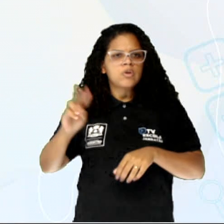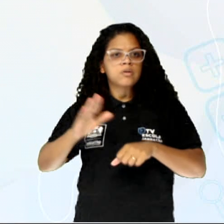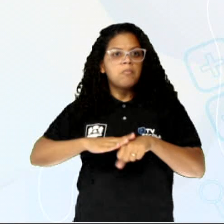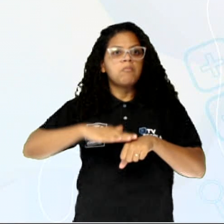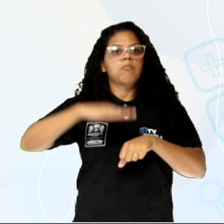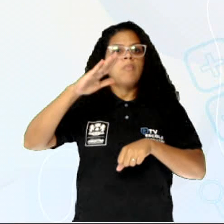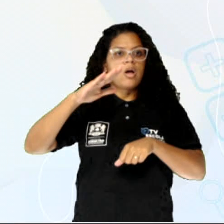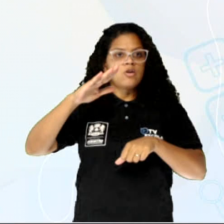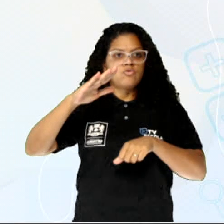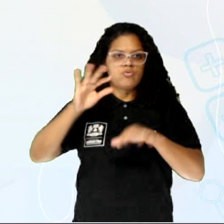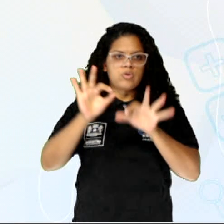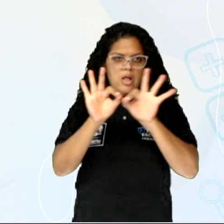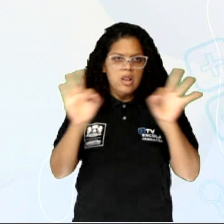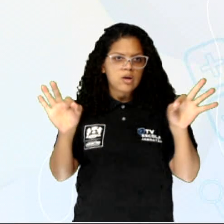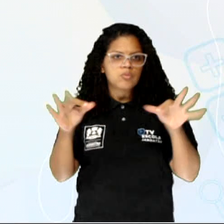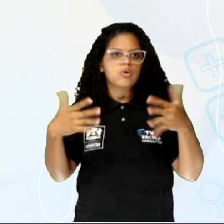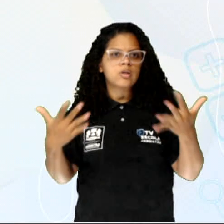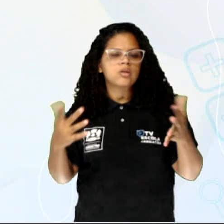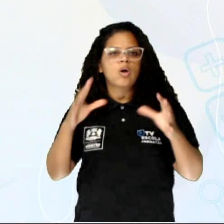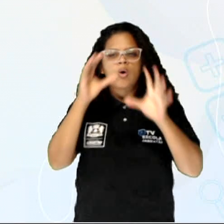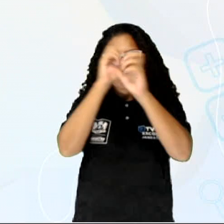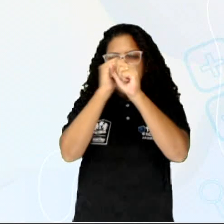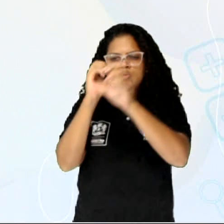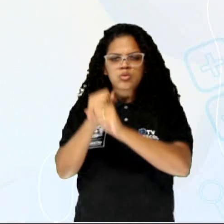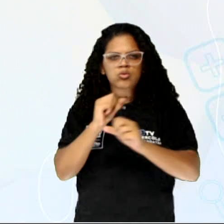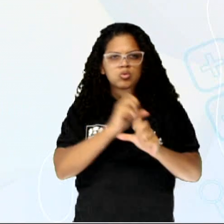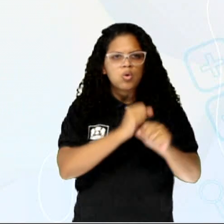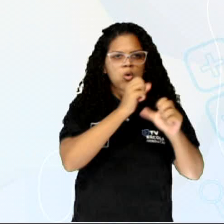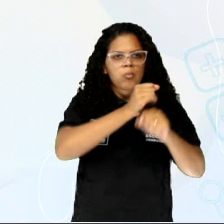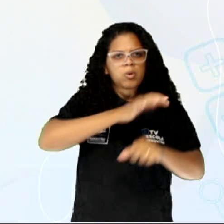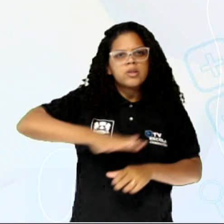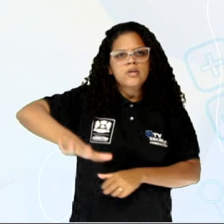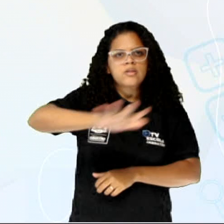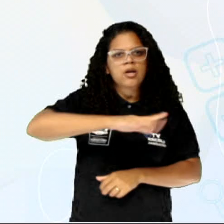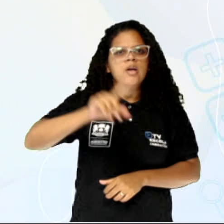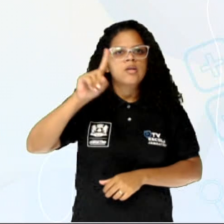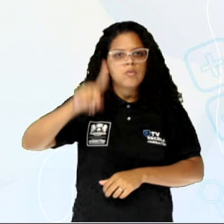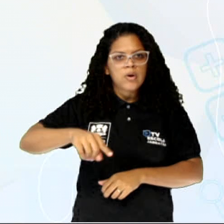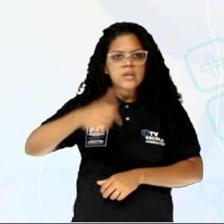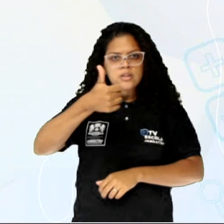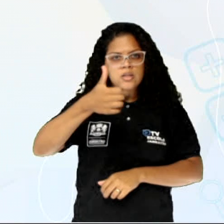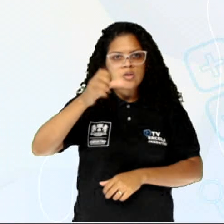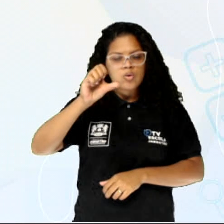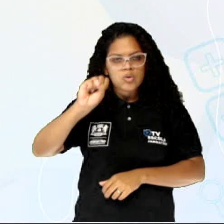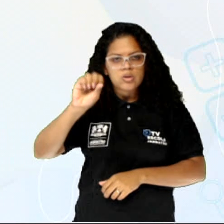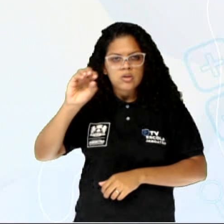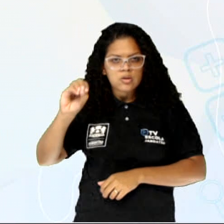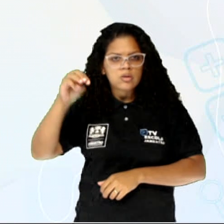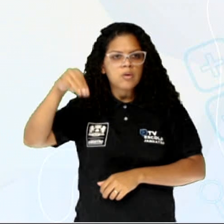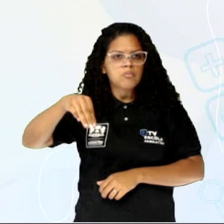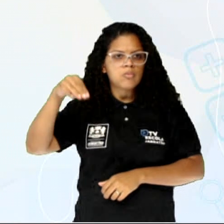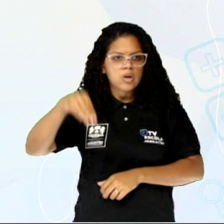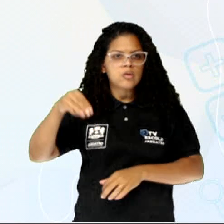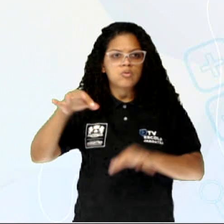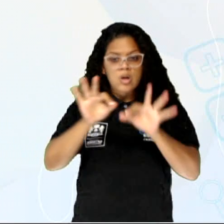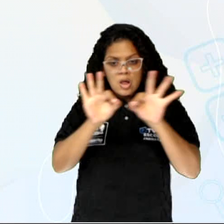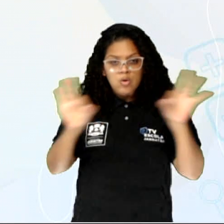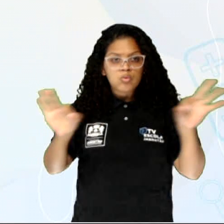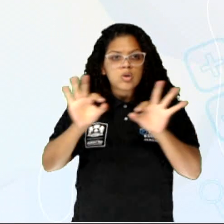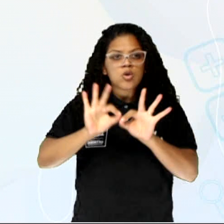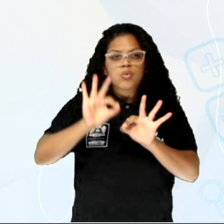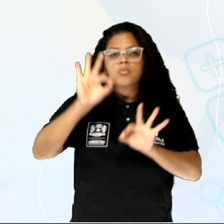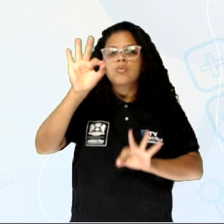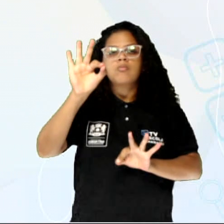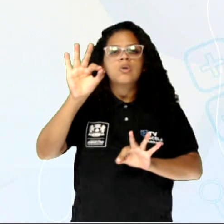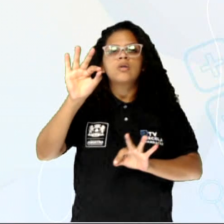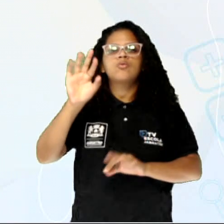que o perímetro desse terreno é igual a 18,180 metros. A largura e o comprimento medem,